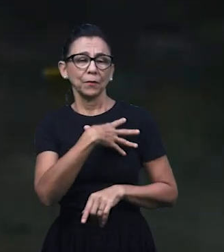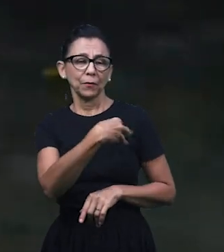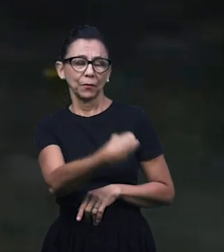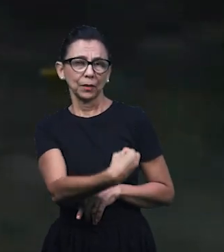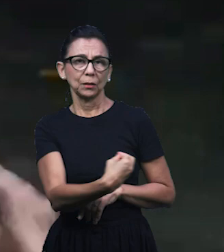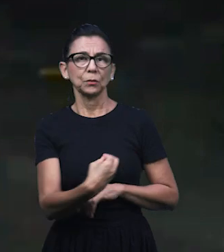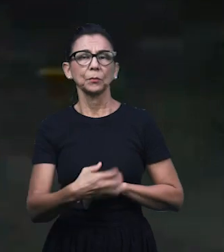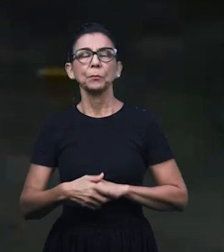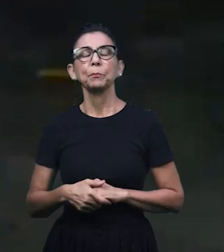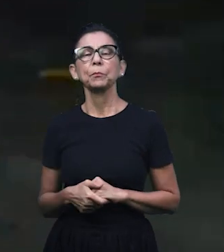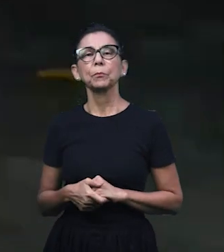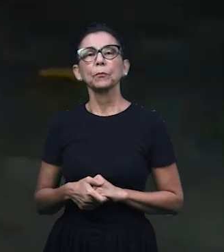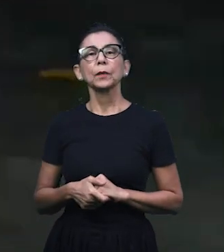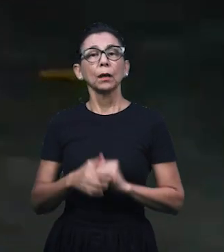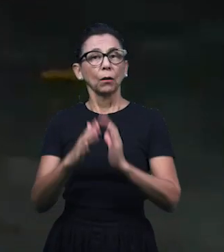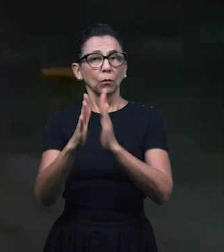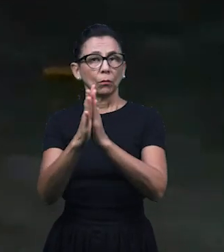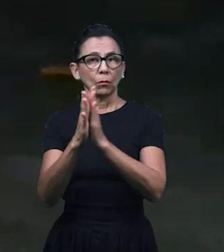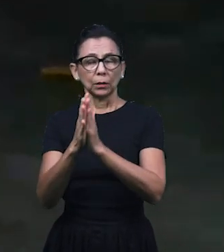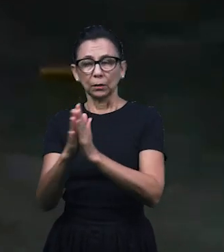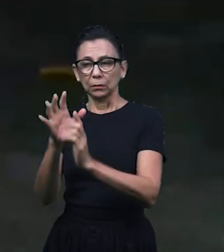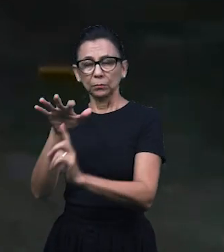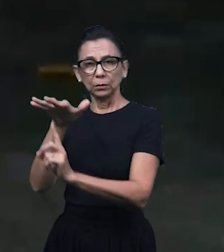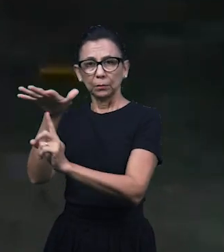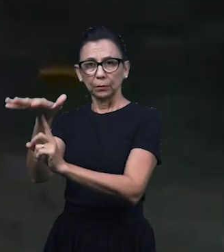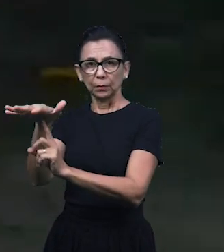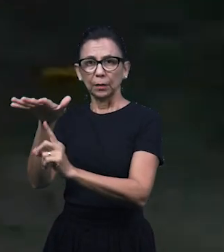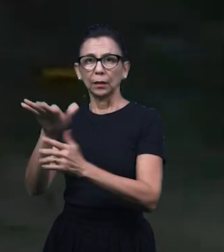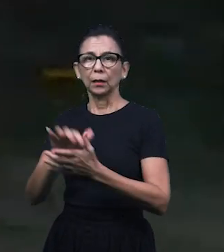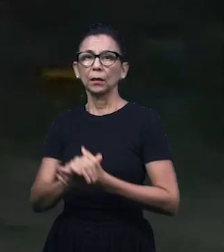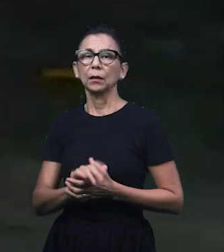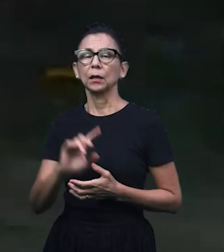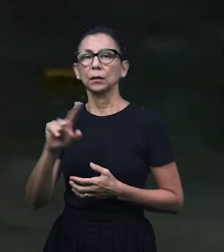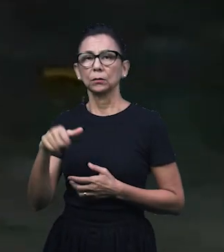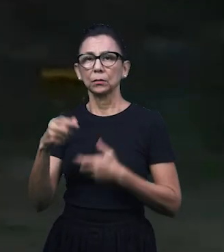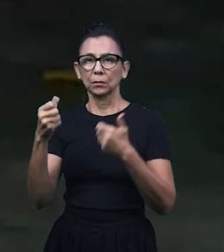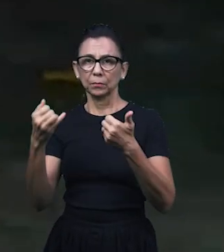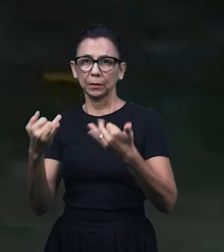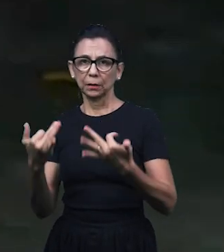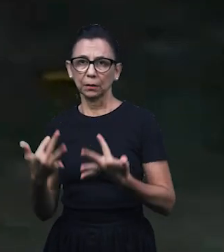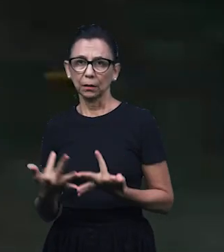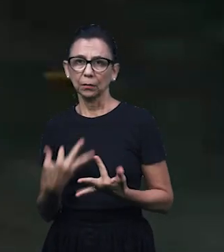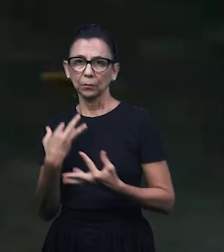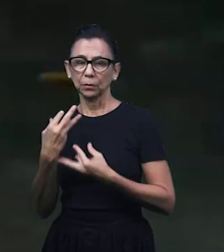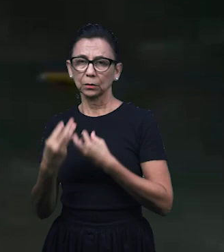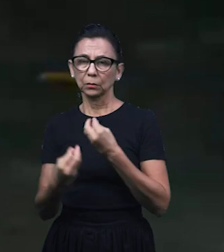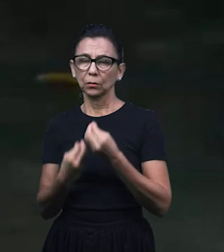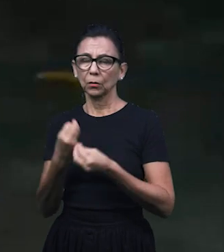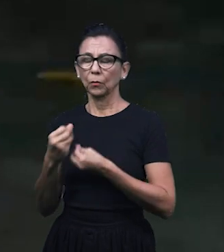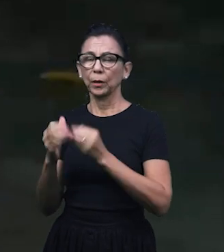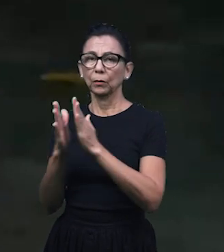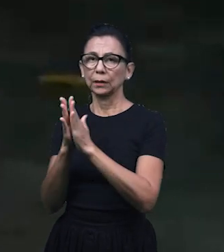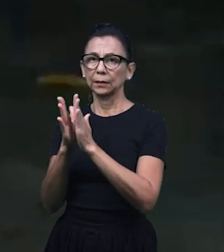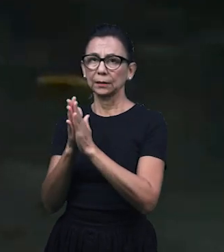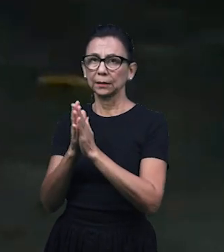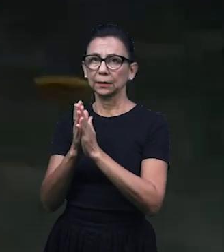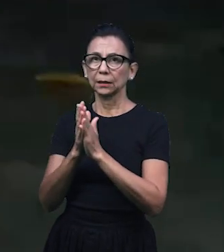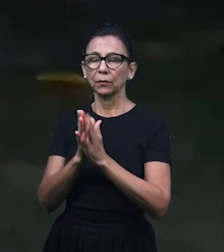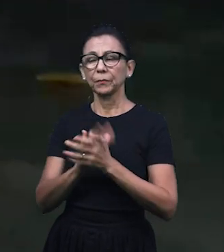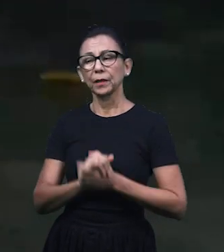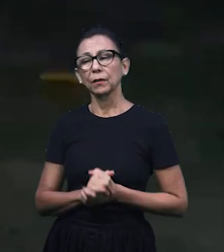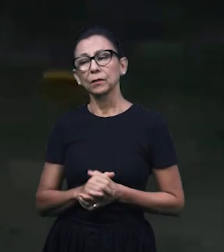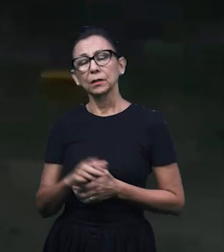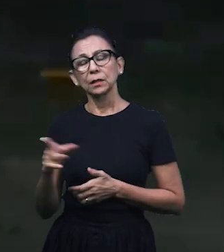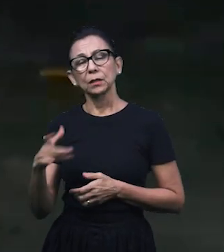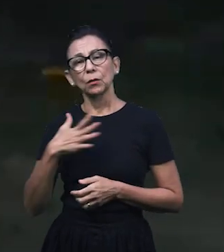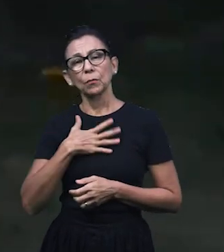seguida, depois de nós orarmos, né, nós demos algumas orientações sobre oração para dar uma bênção. E ela dizia, o meu filho está